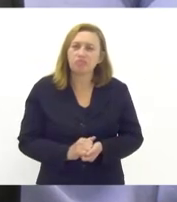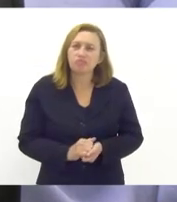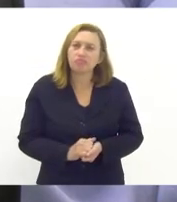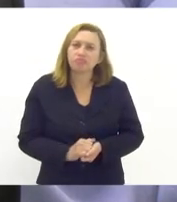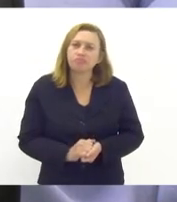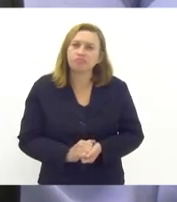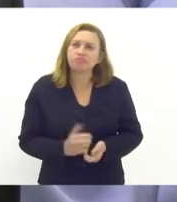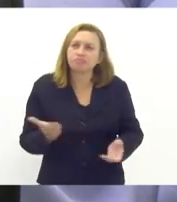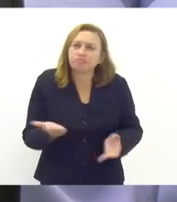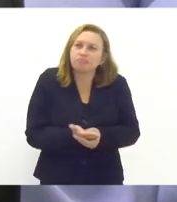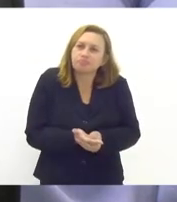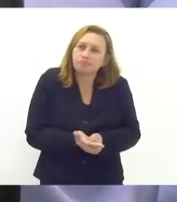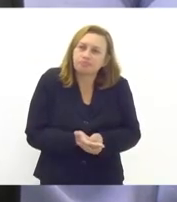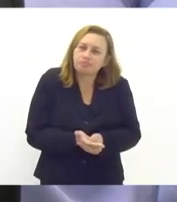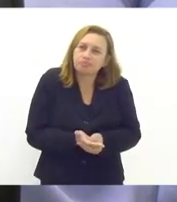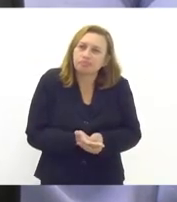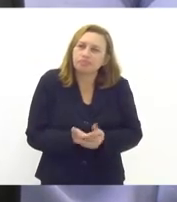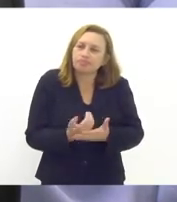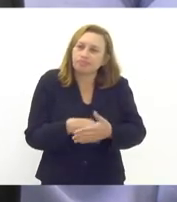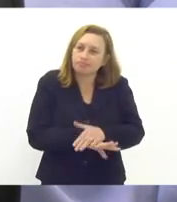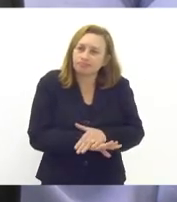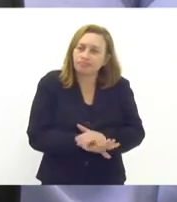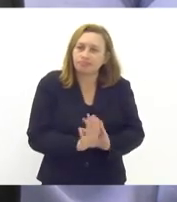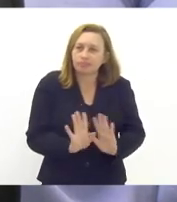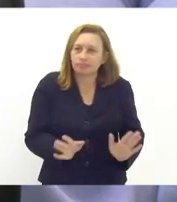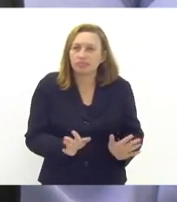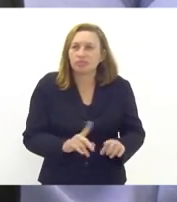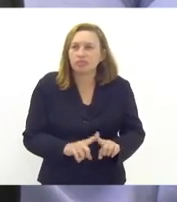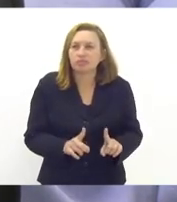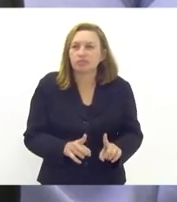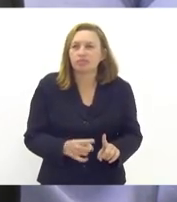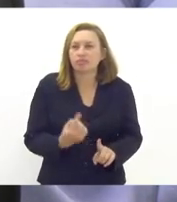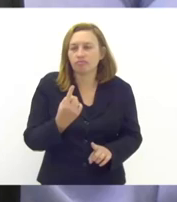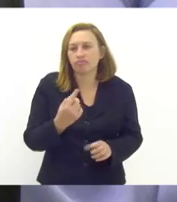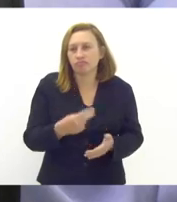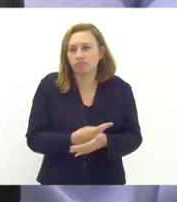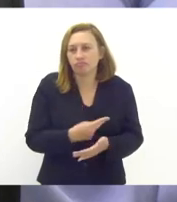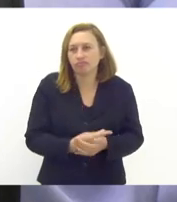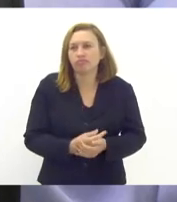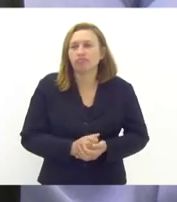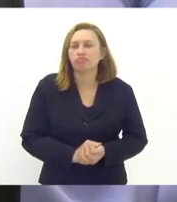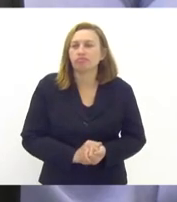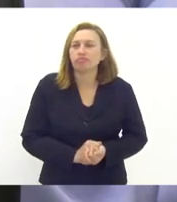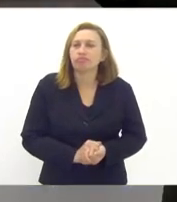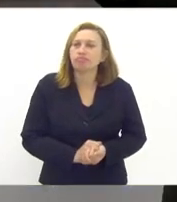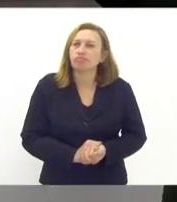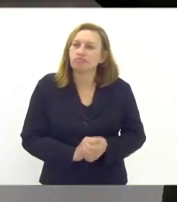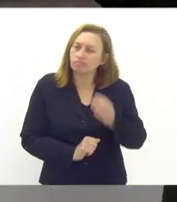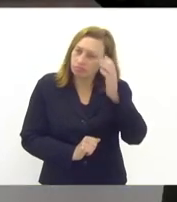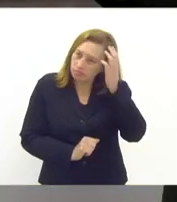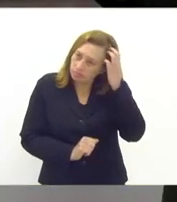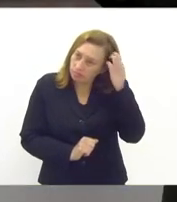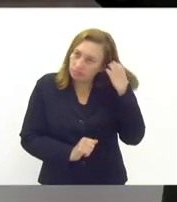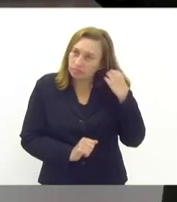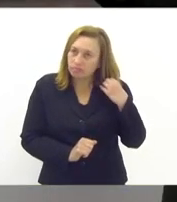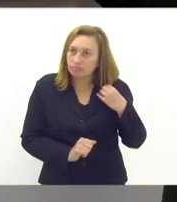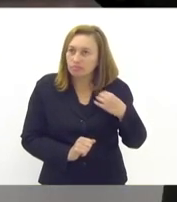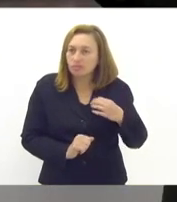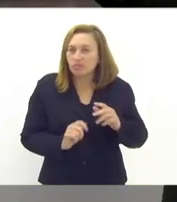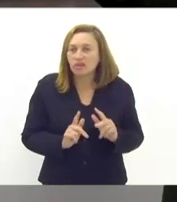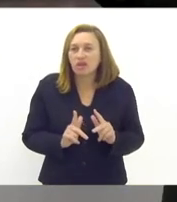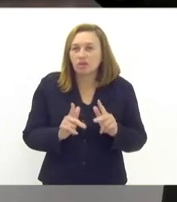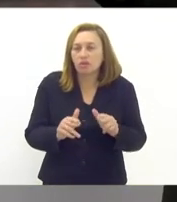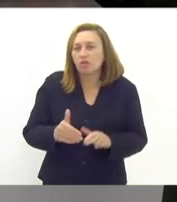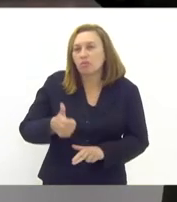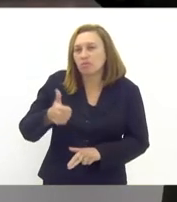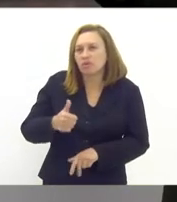se o processo era para ser arquivado e não foi? Mais um erro. Presidente. E a situação é muito semelhante ao